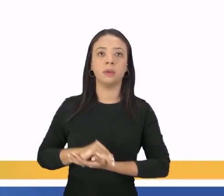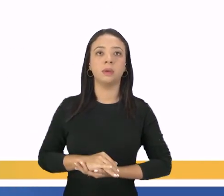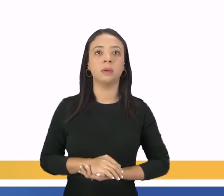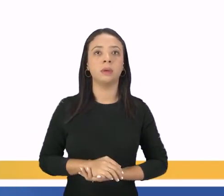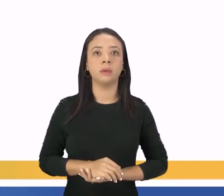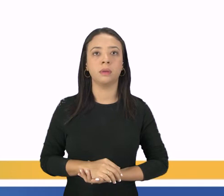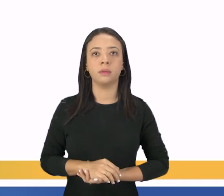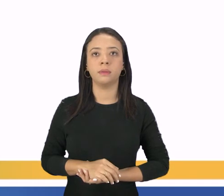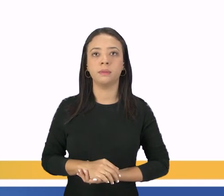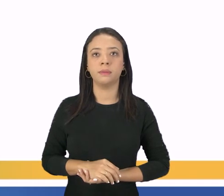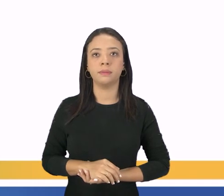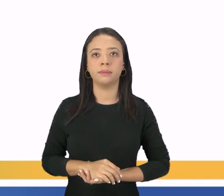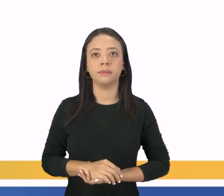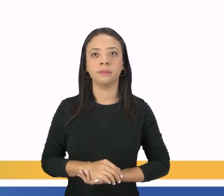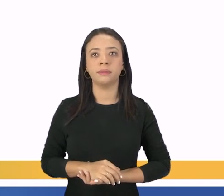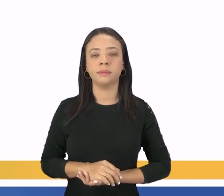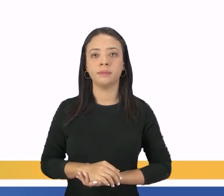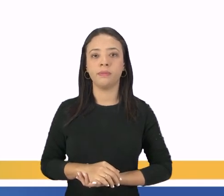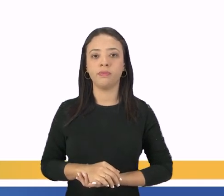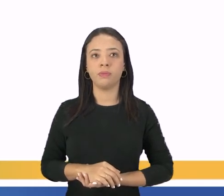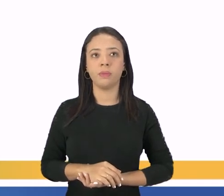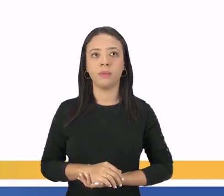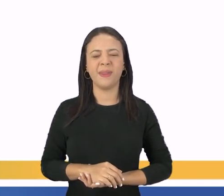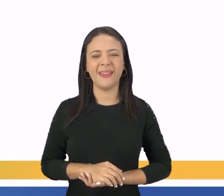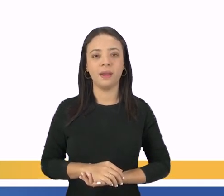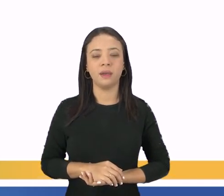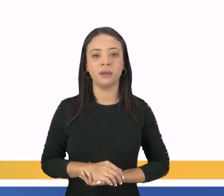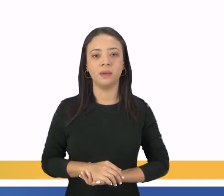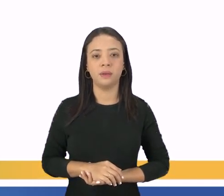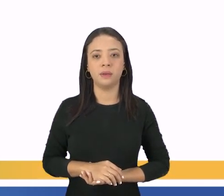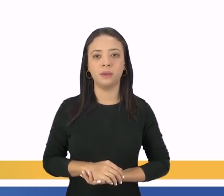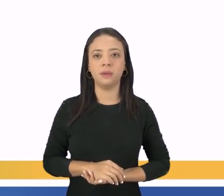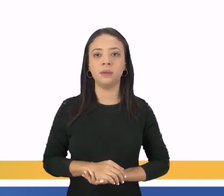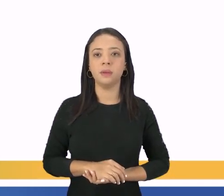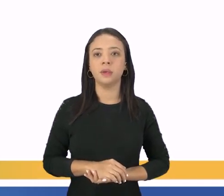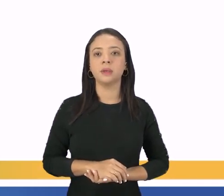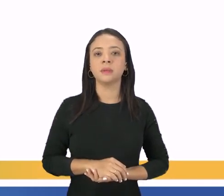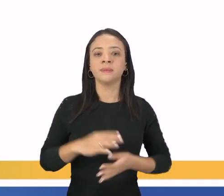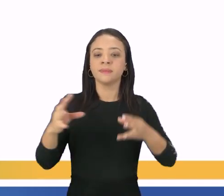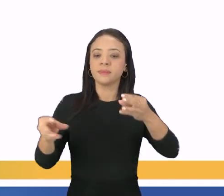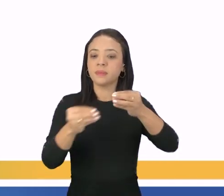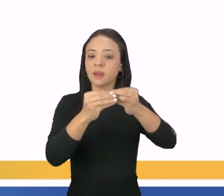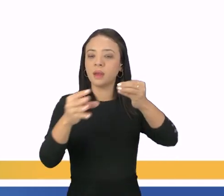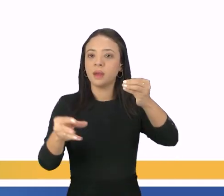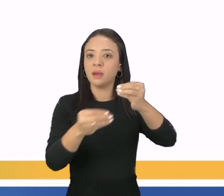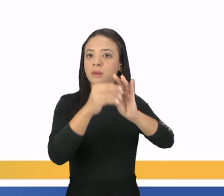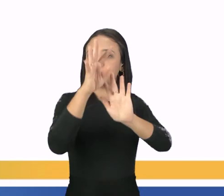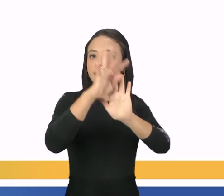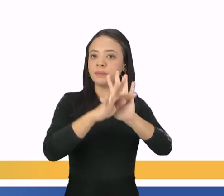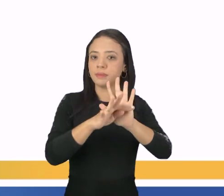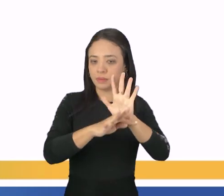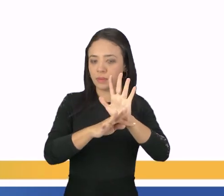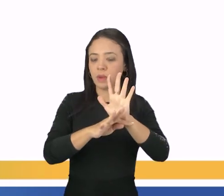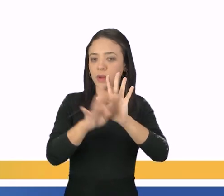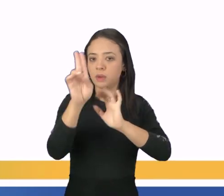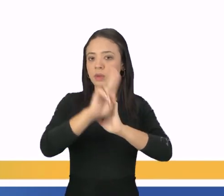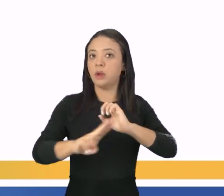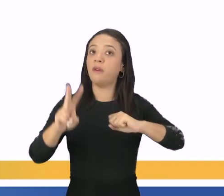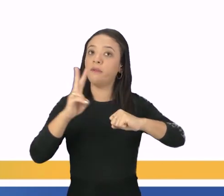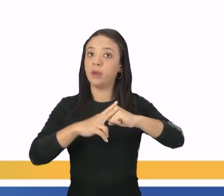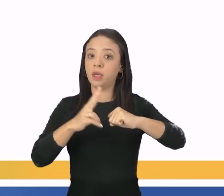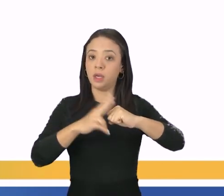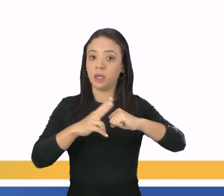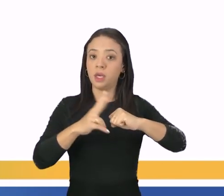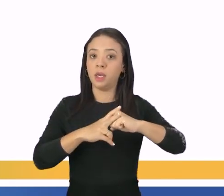Rellene texto com o verbo adequado de ações cotidianas, ou seja, preenche o texto com ações, né, do verbo, né,